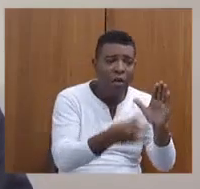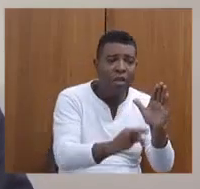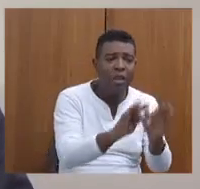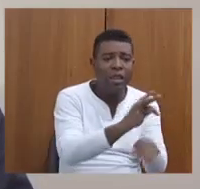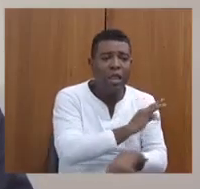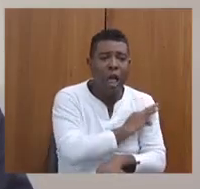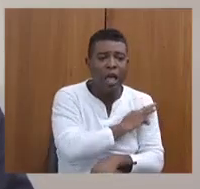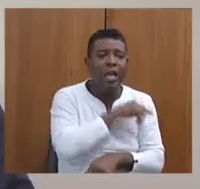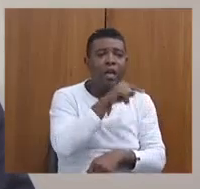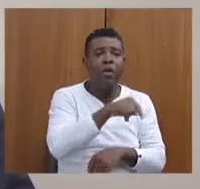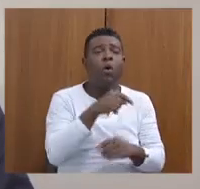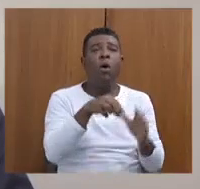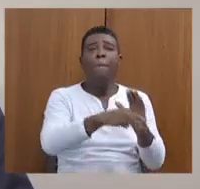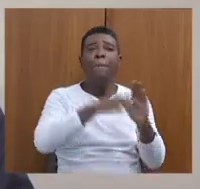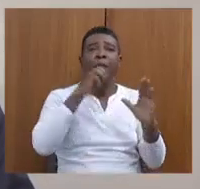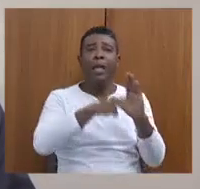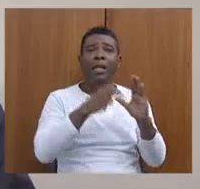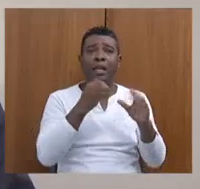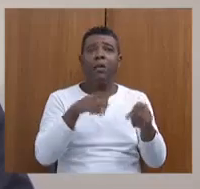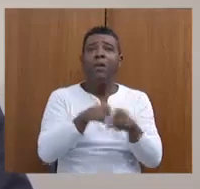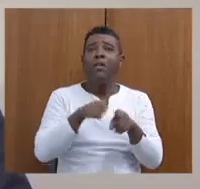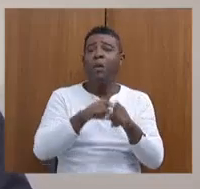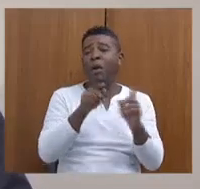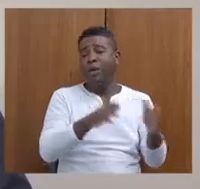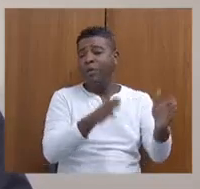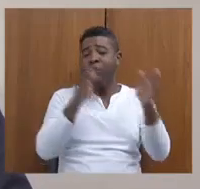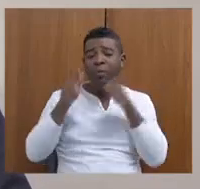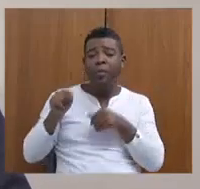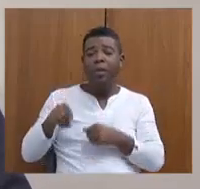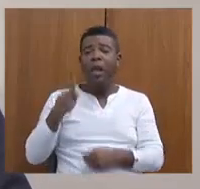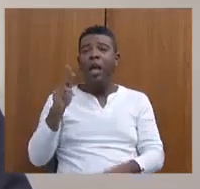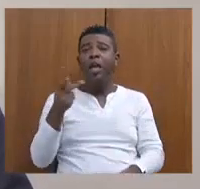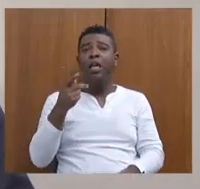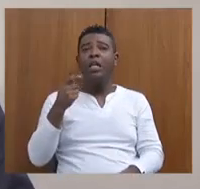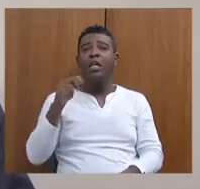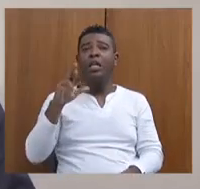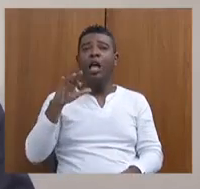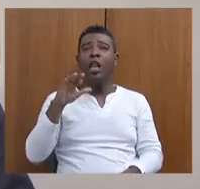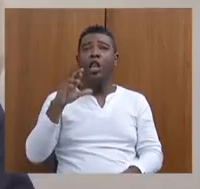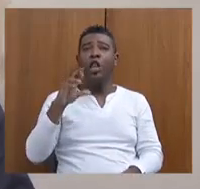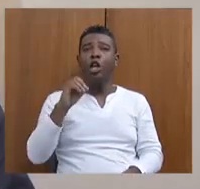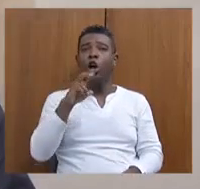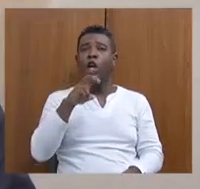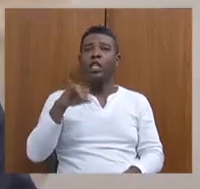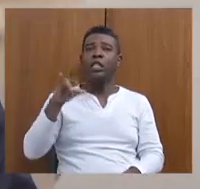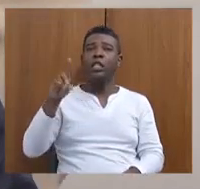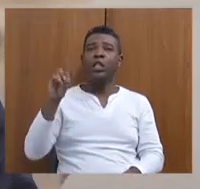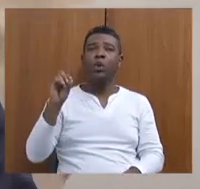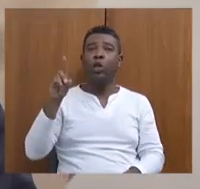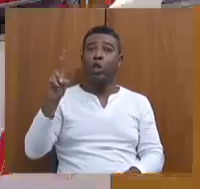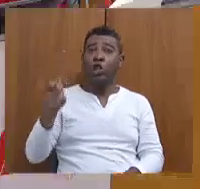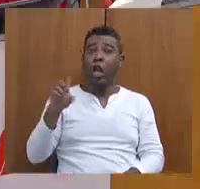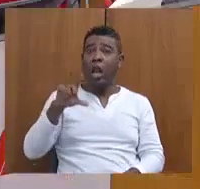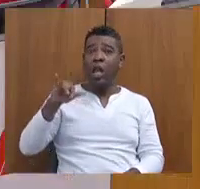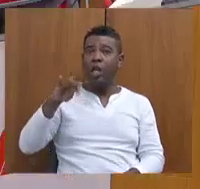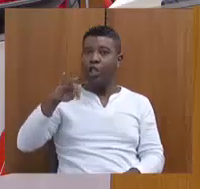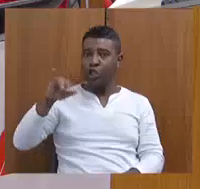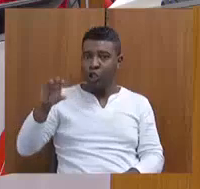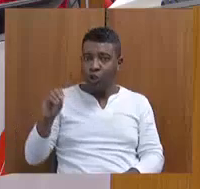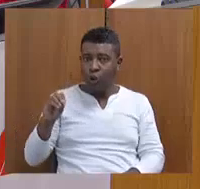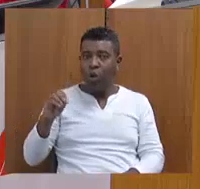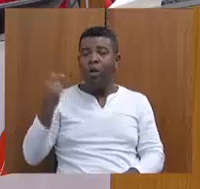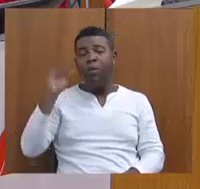de pesquisa para o hidróxido de lítio para que a gente possa verticalizar cada vez mais a ca produtiva